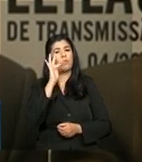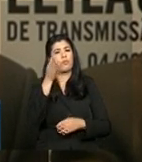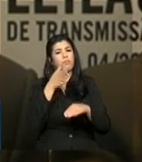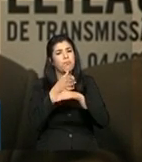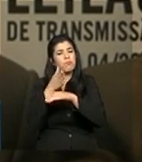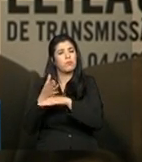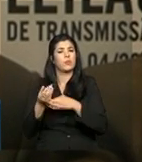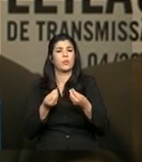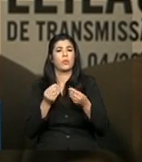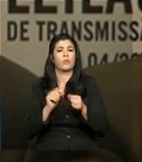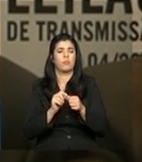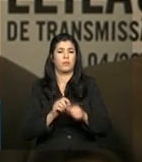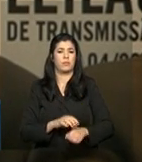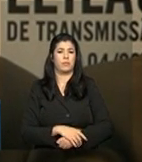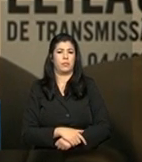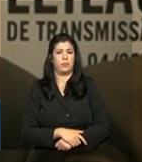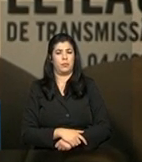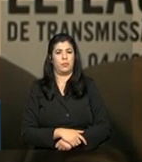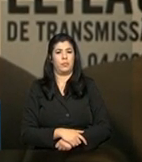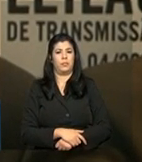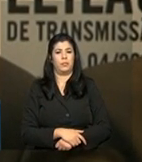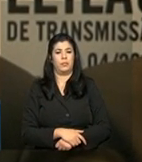que deram vazio?